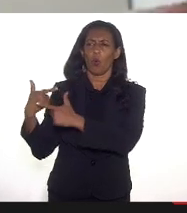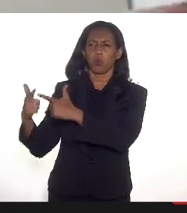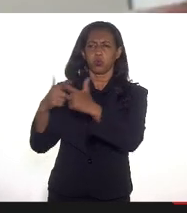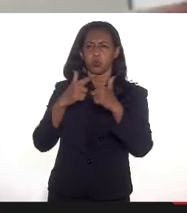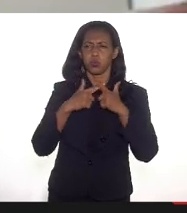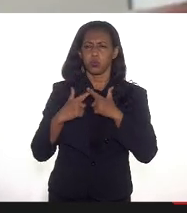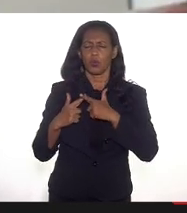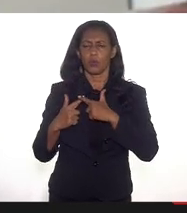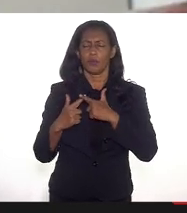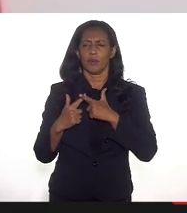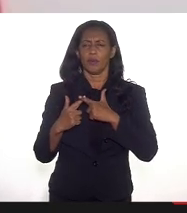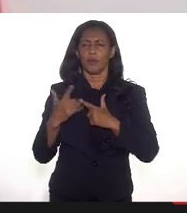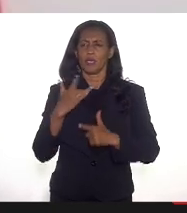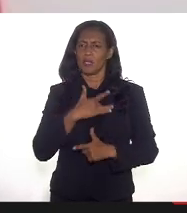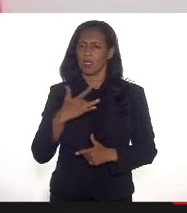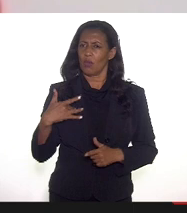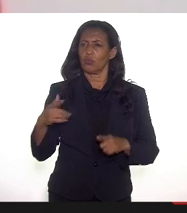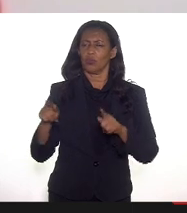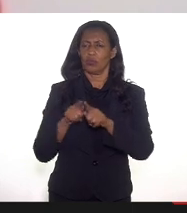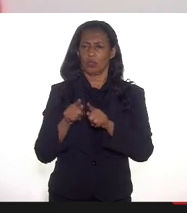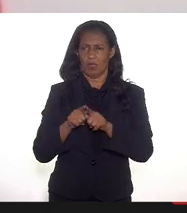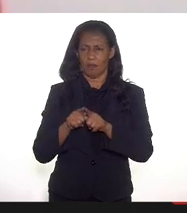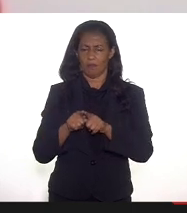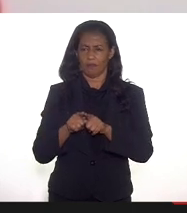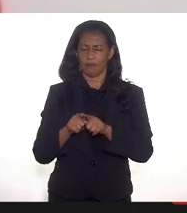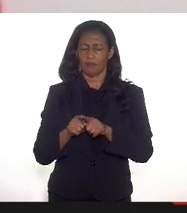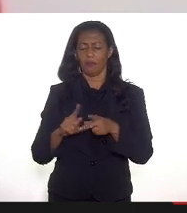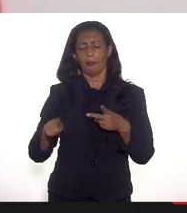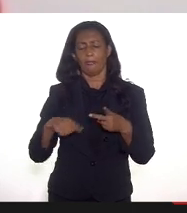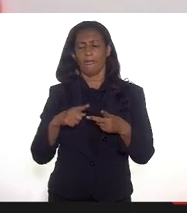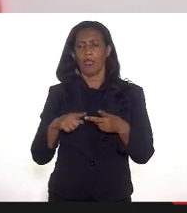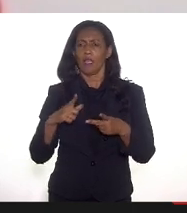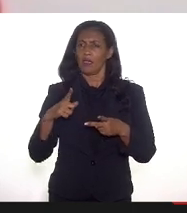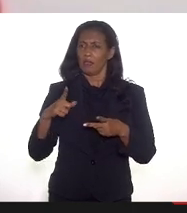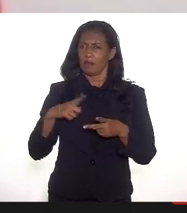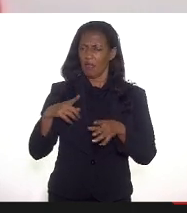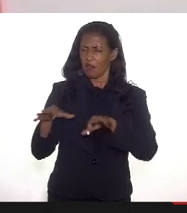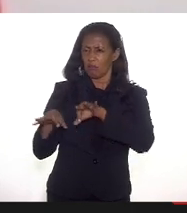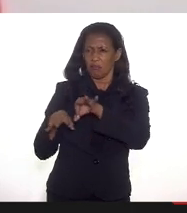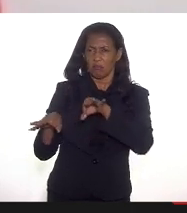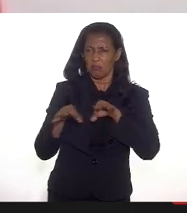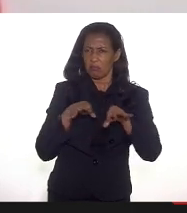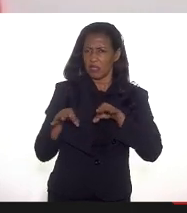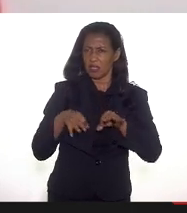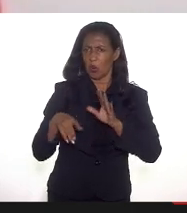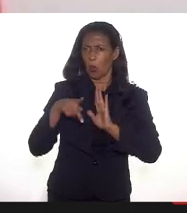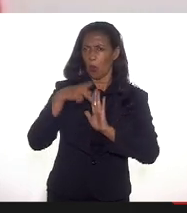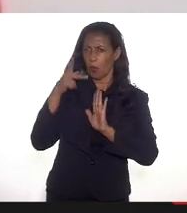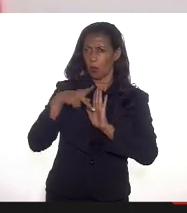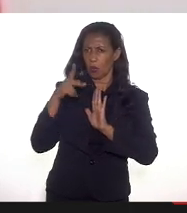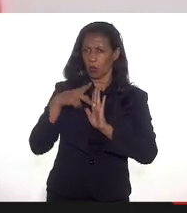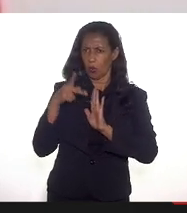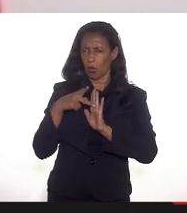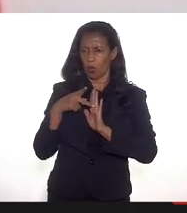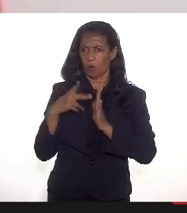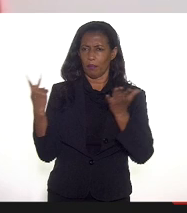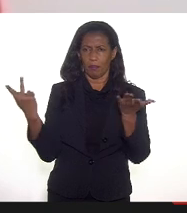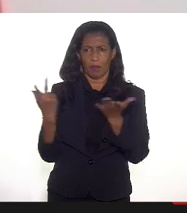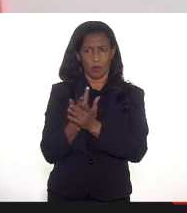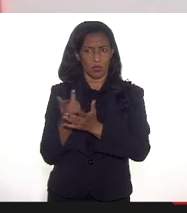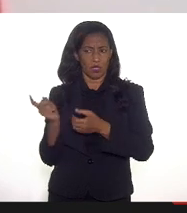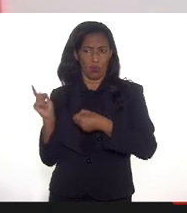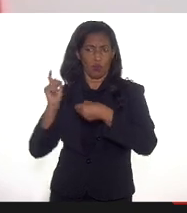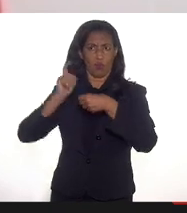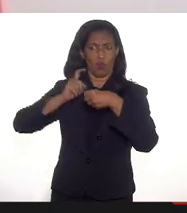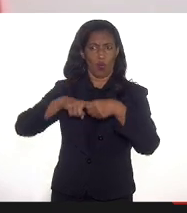comorbidade. Existe um planejamento com protocolos sanitários para funcionar no eventual